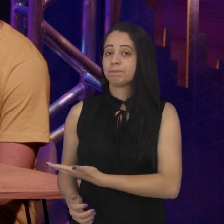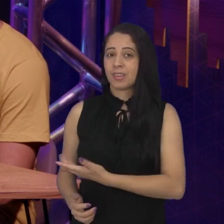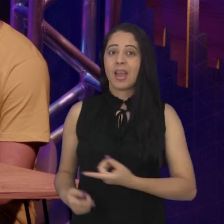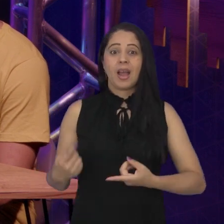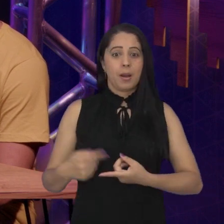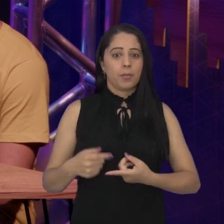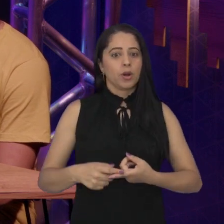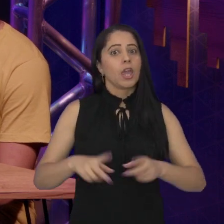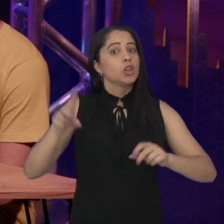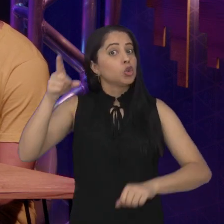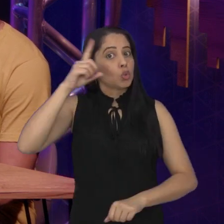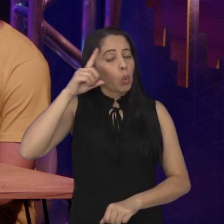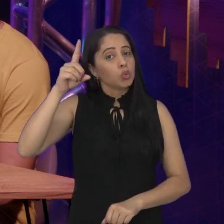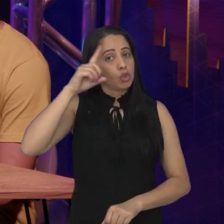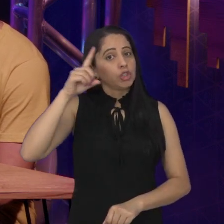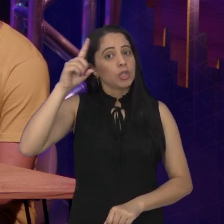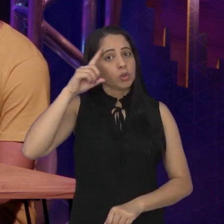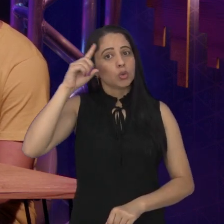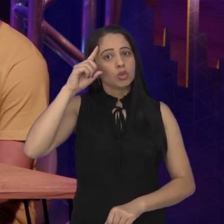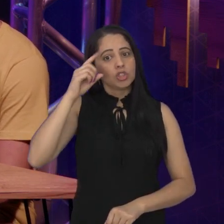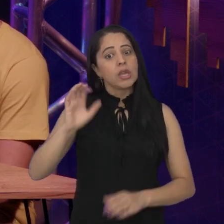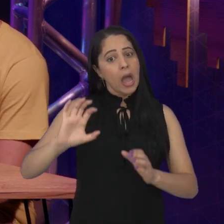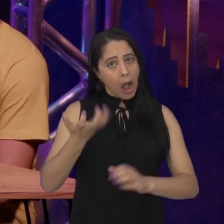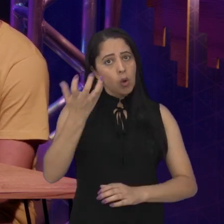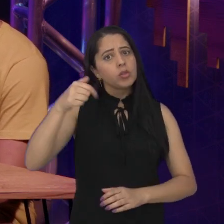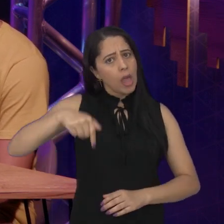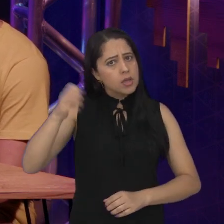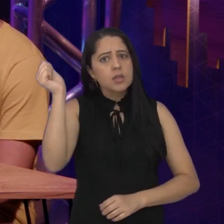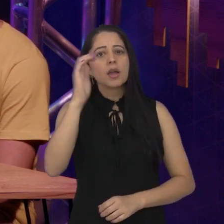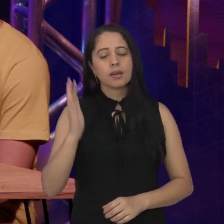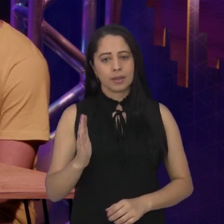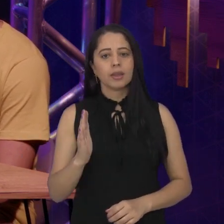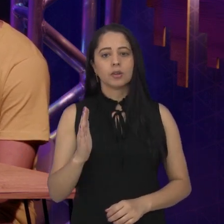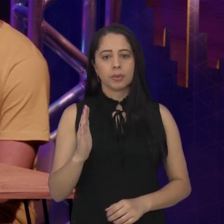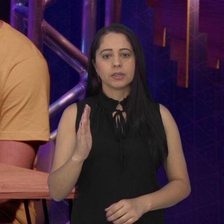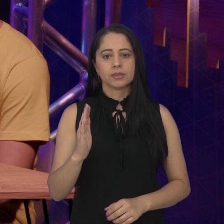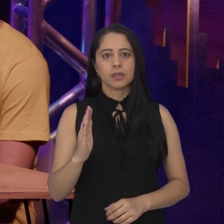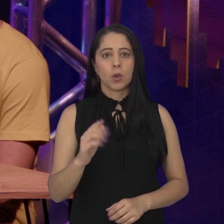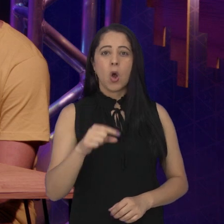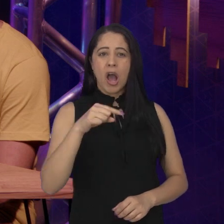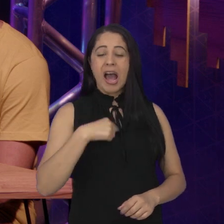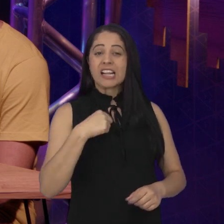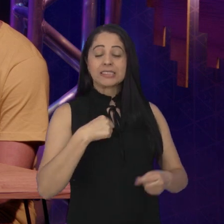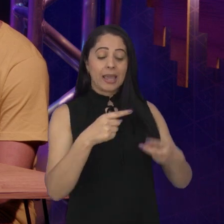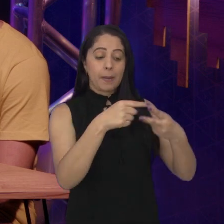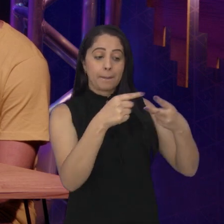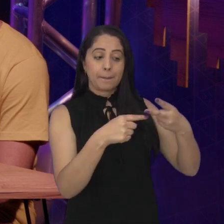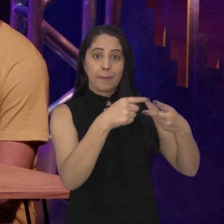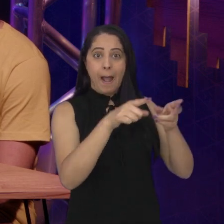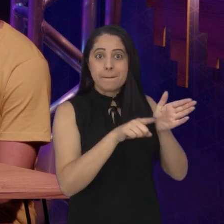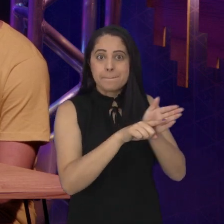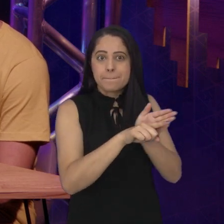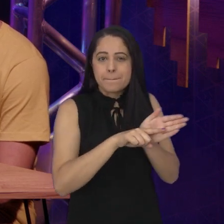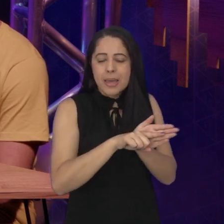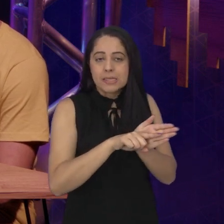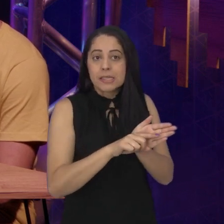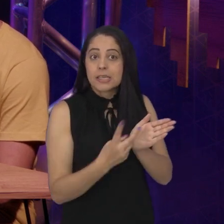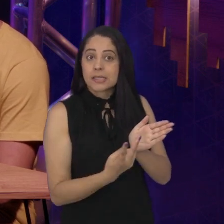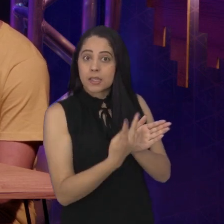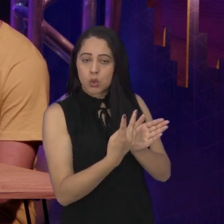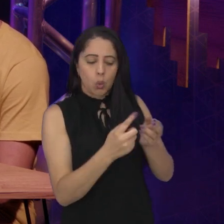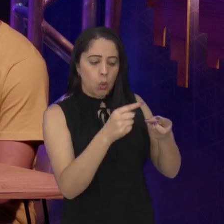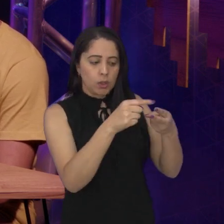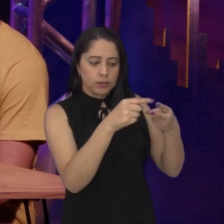gente vive isso, né? A gente enfrenta isso, é a realidade brasileira. A gente tem 2 índices que eu acho que são bem legais e